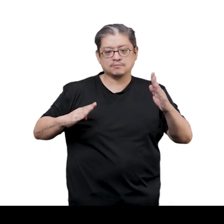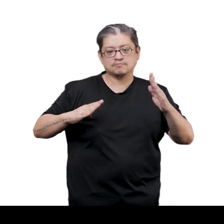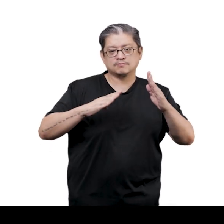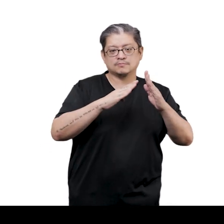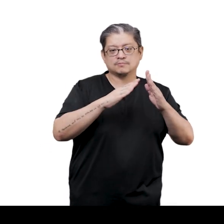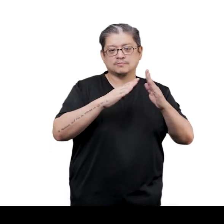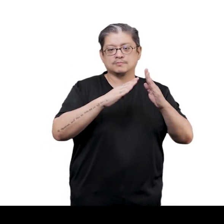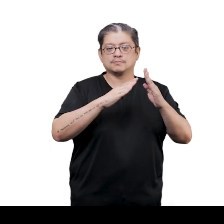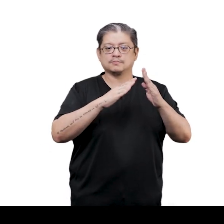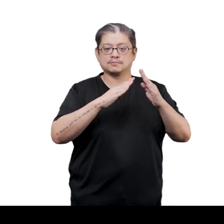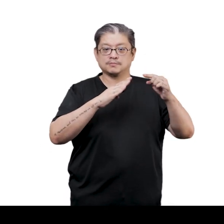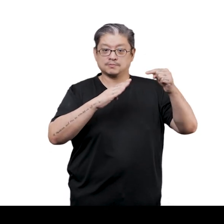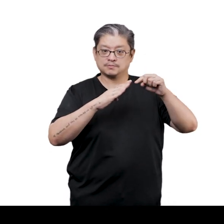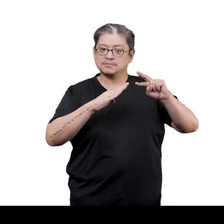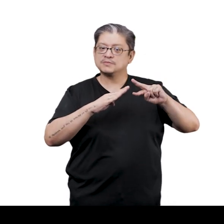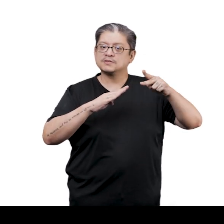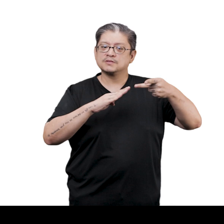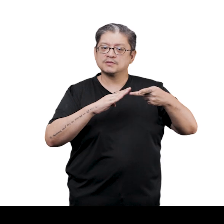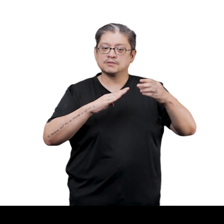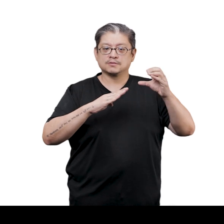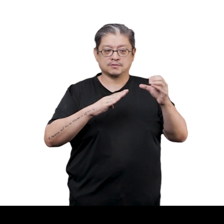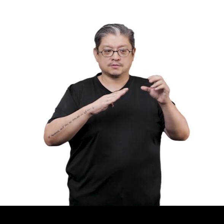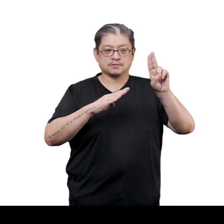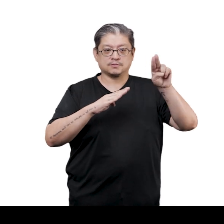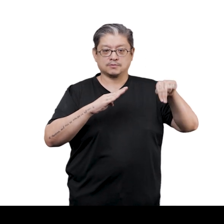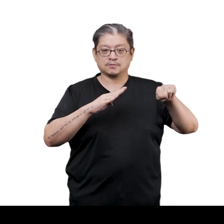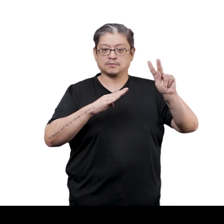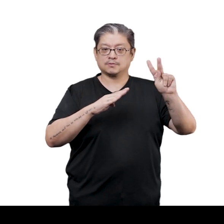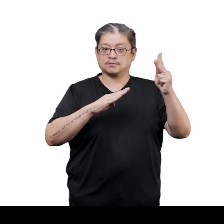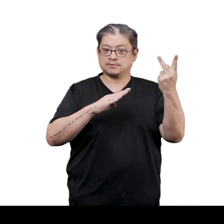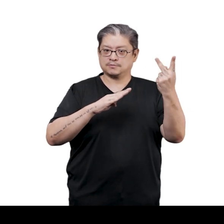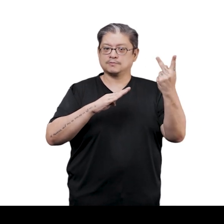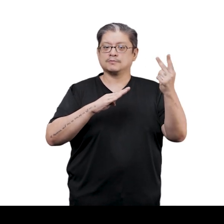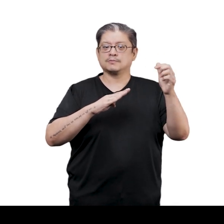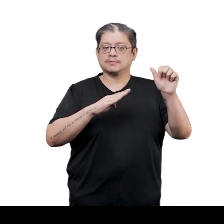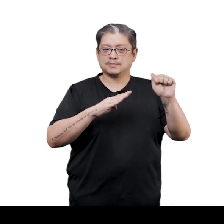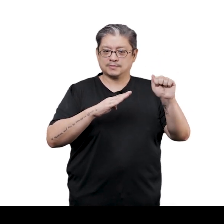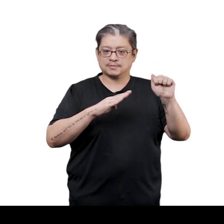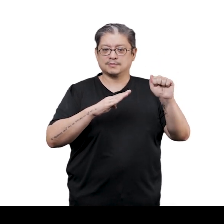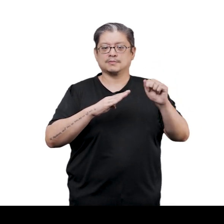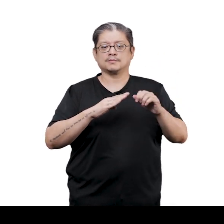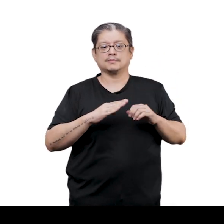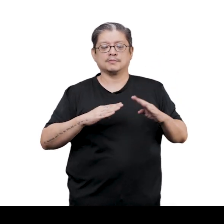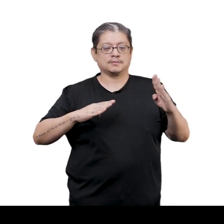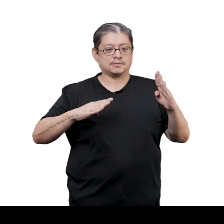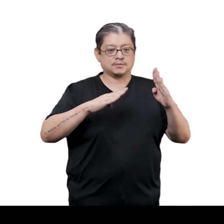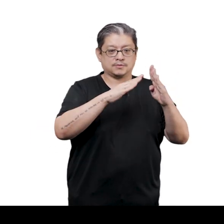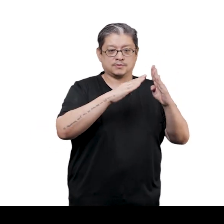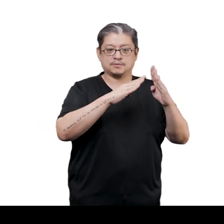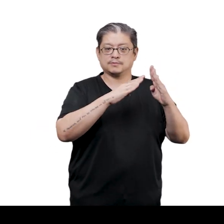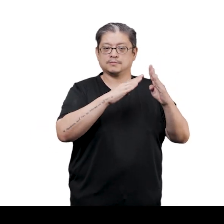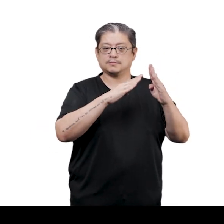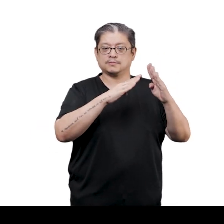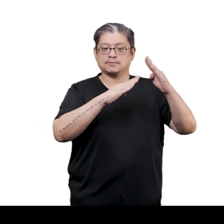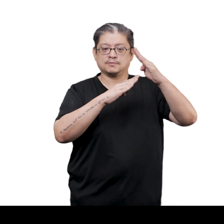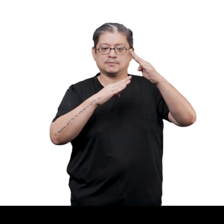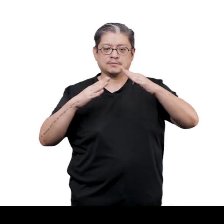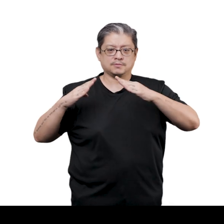As placas de madeira funcionam como cunhas, dando continuidade às fendas que marcam cada andar da